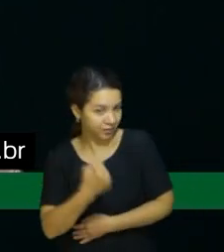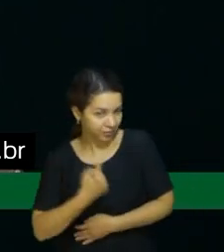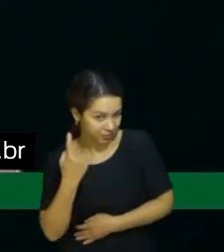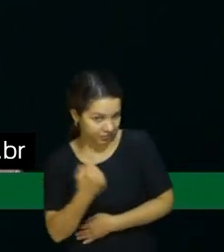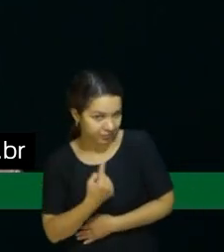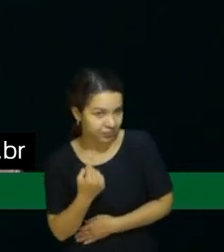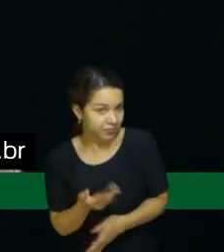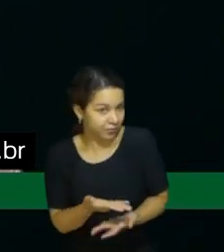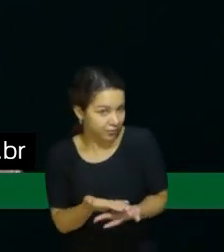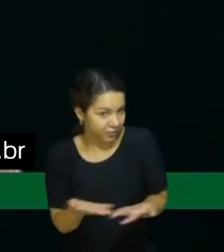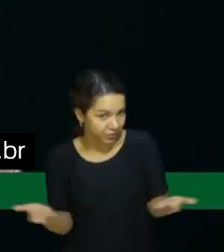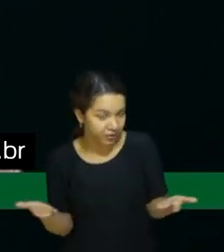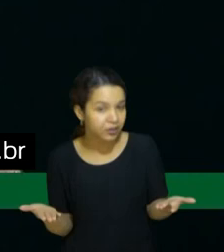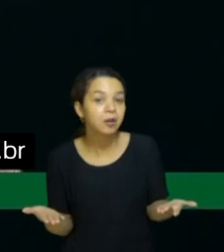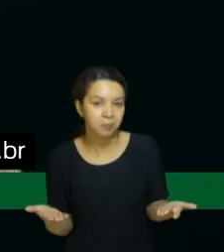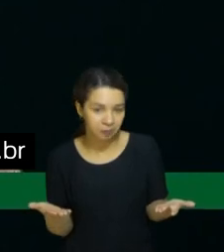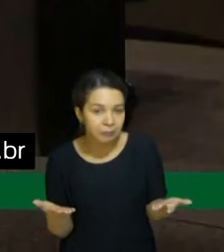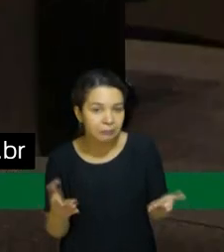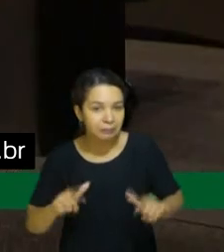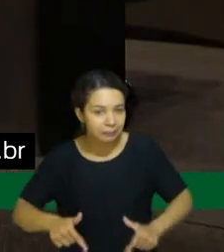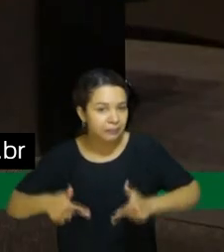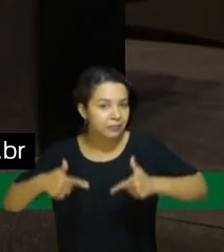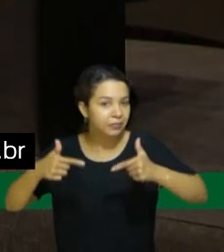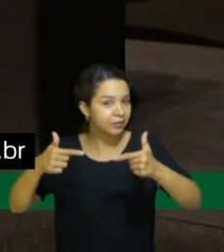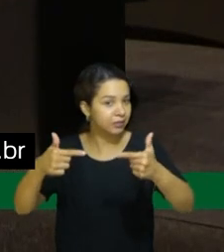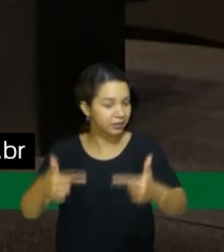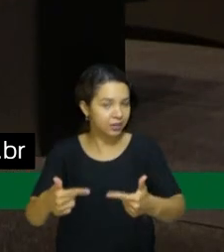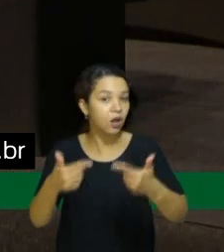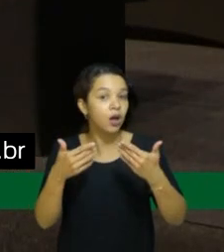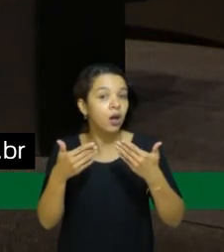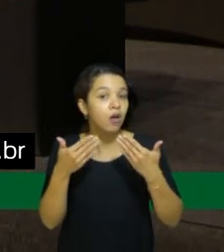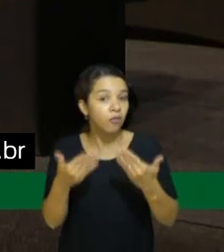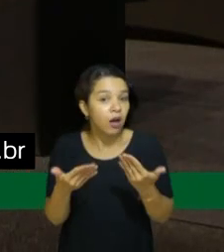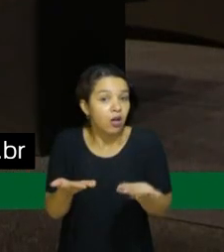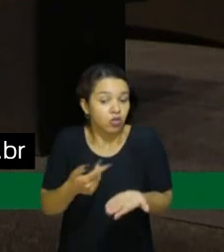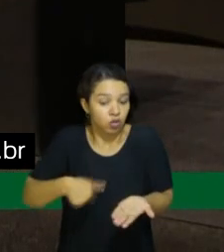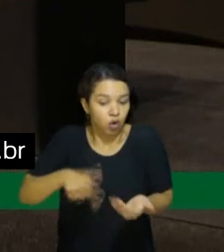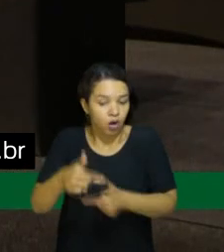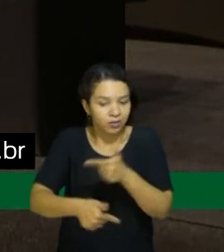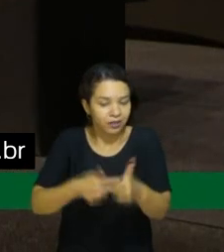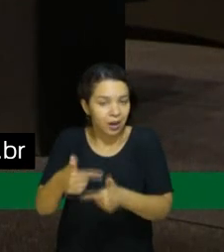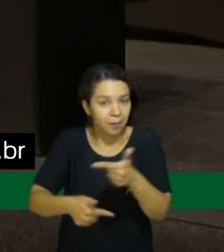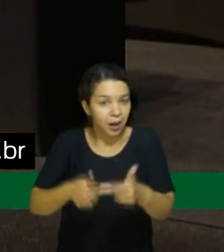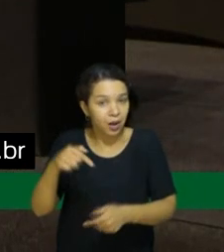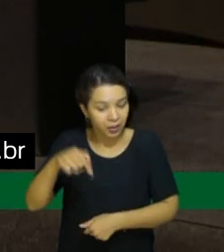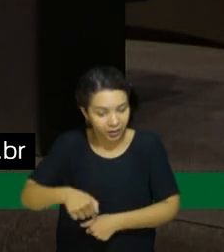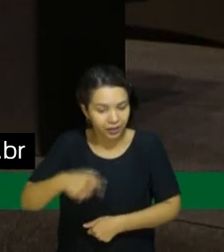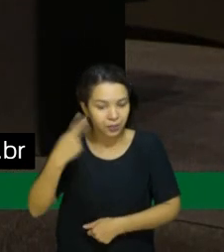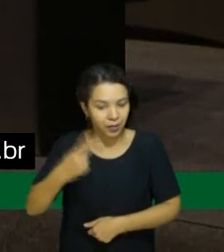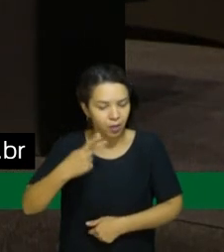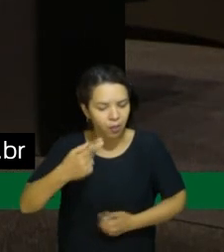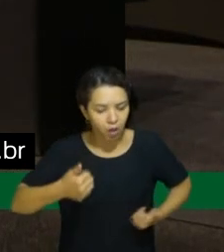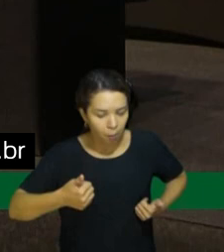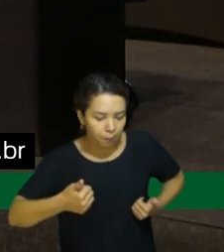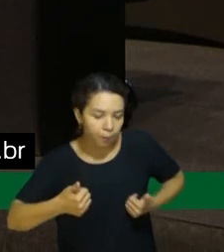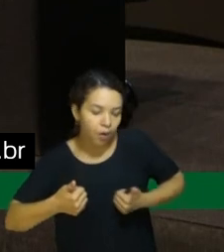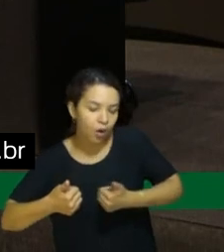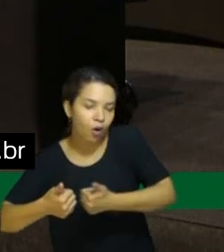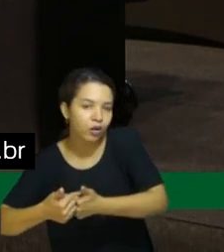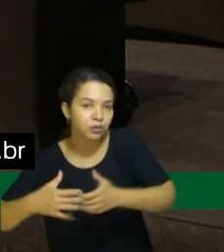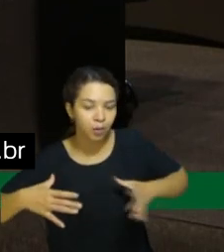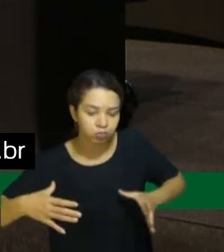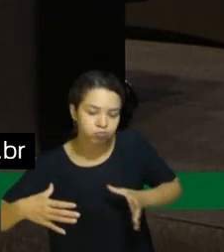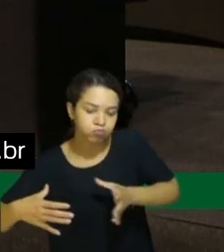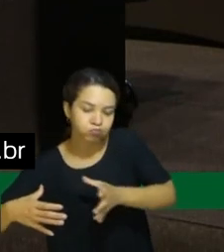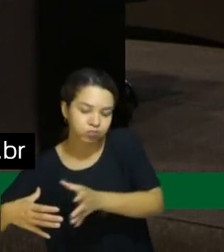por e tomar essa iniciativa de deixar o nosso trabalho do Parlamento Catarinense mais próximo das pessoas Muitas